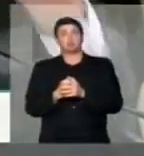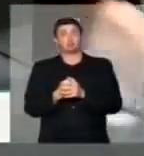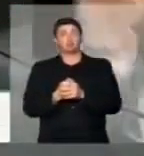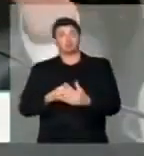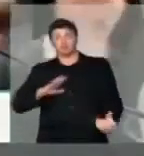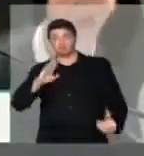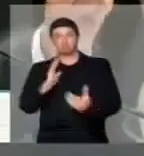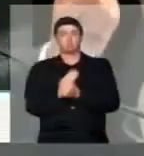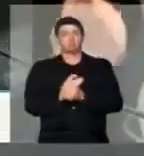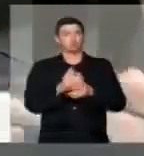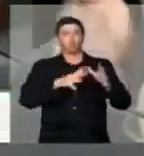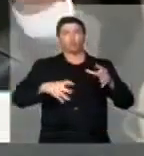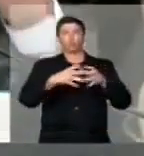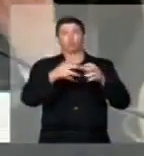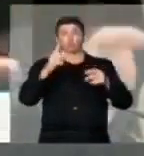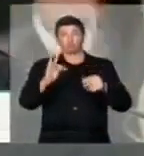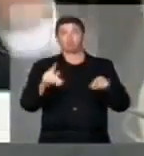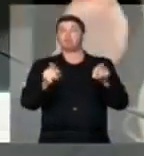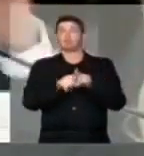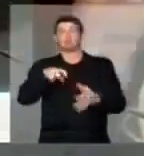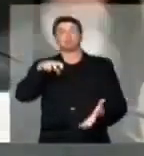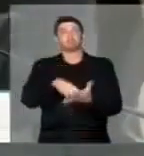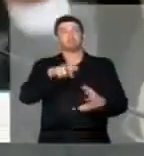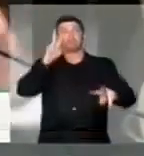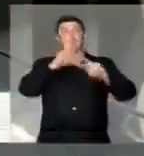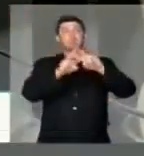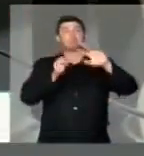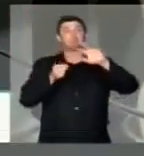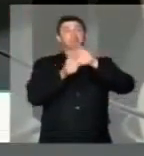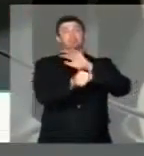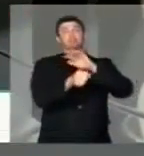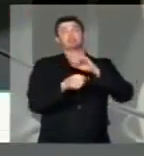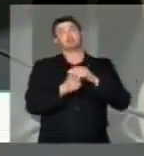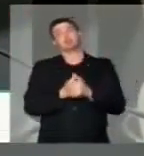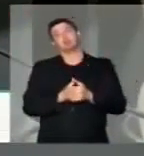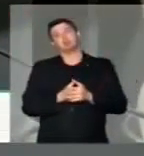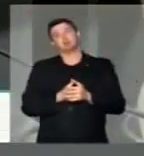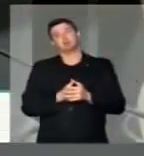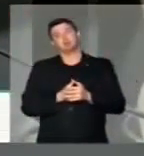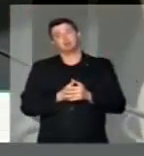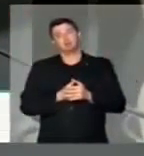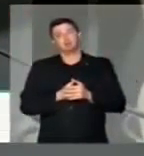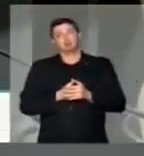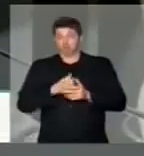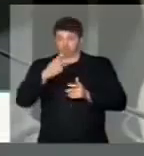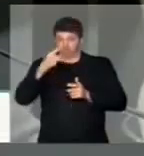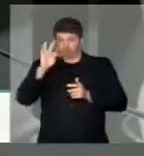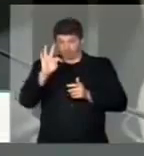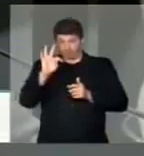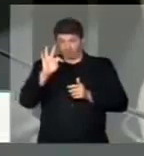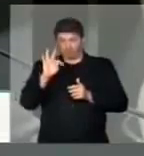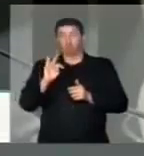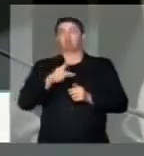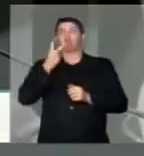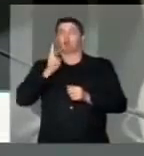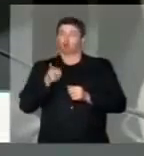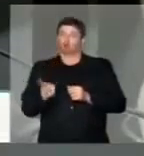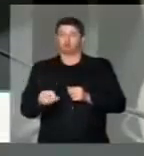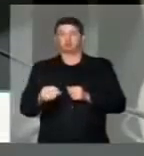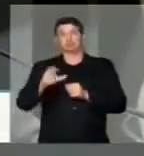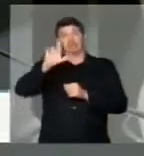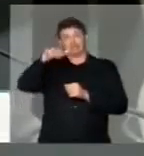Cinismo puro. O que nós vimos aqui foi uma peça cínica apresentada pelo ministro da AGU.